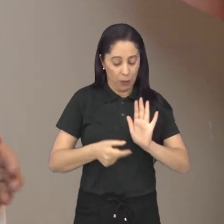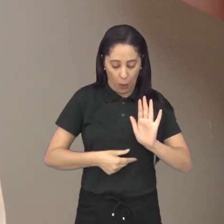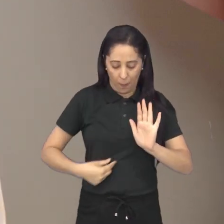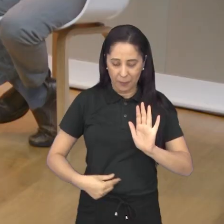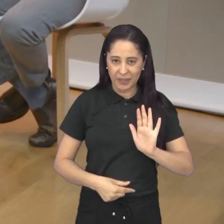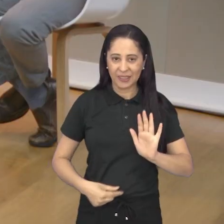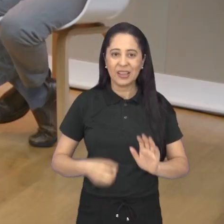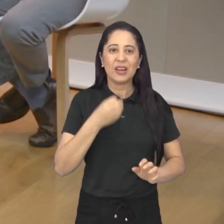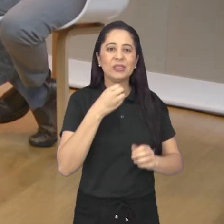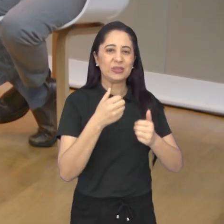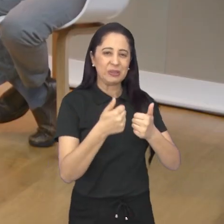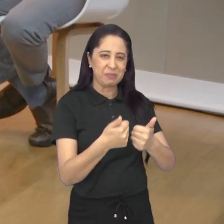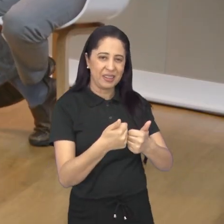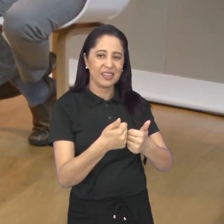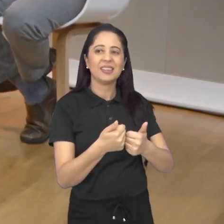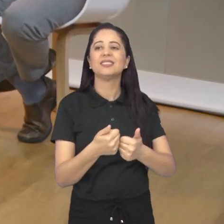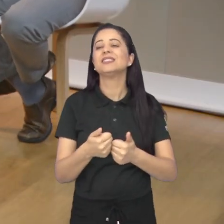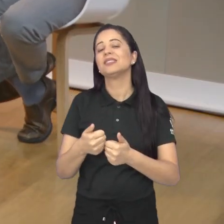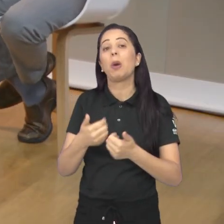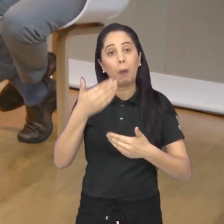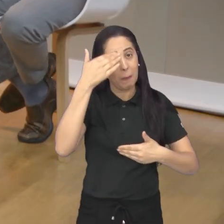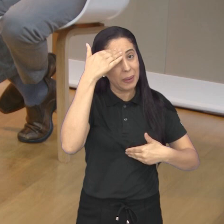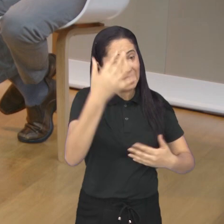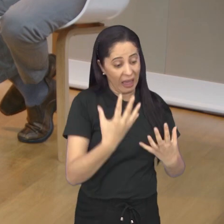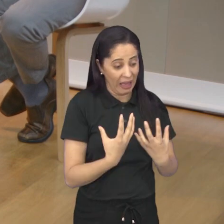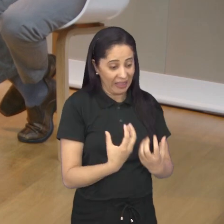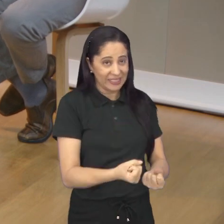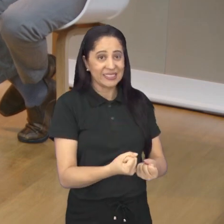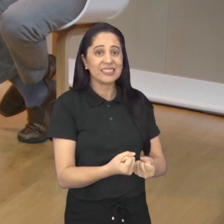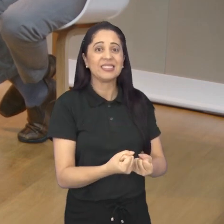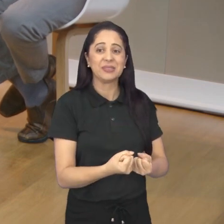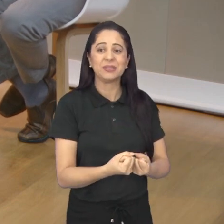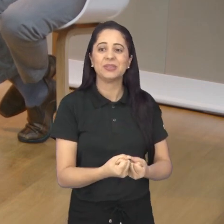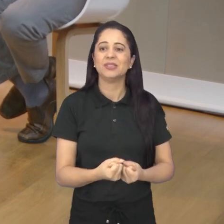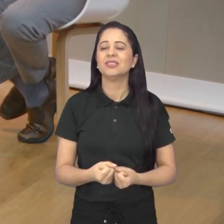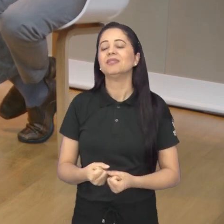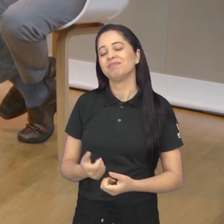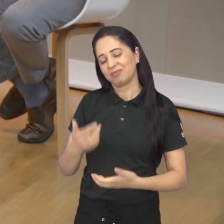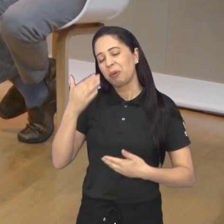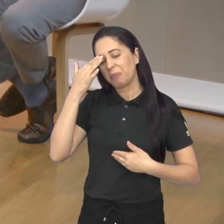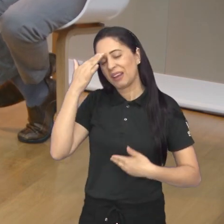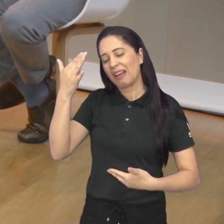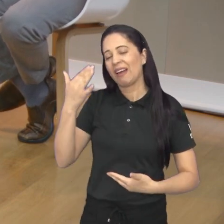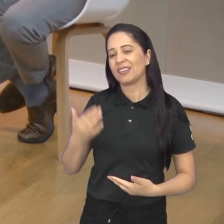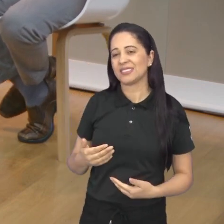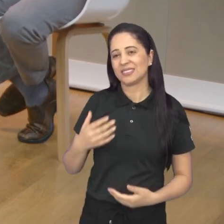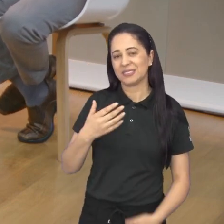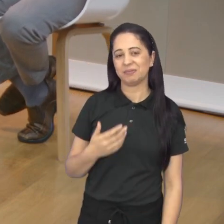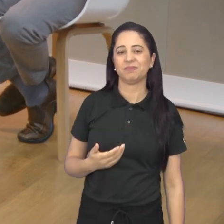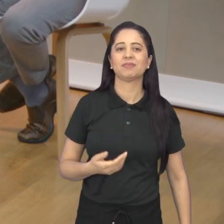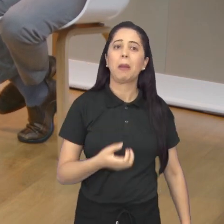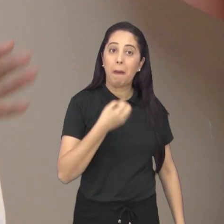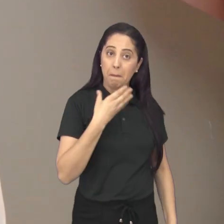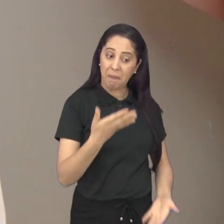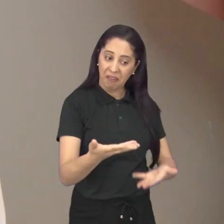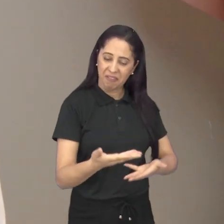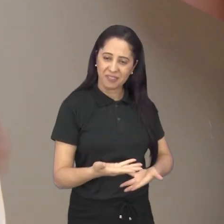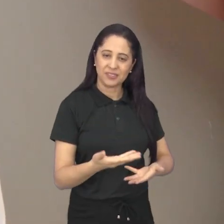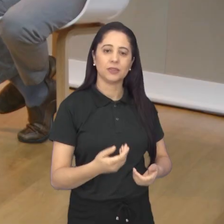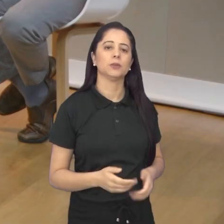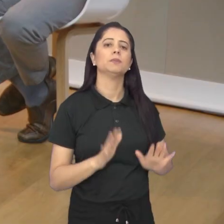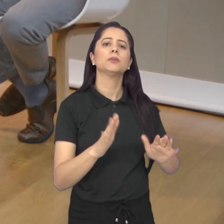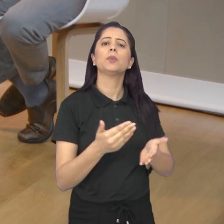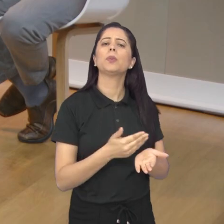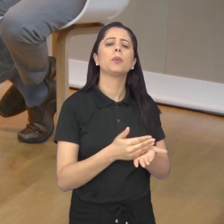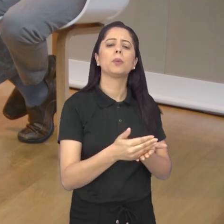Tudo bem, doutor? Tudo bem, Muito obrigada, aceitou o nosso convite. eu que agradeço a presença de novo. Opa, doutor, o senhor é muito bem-vindo aqui. Para